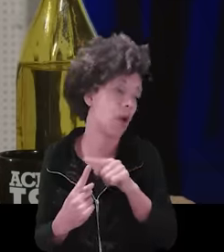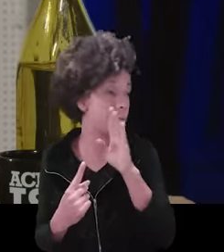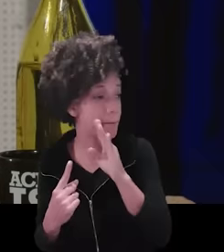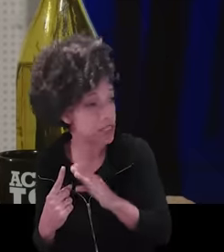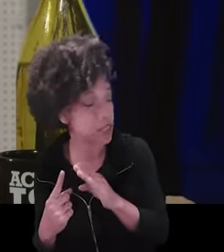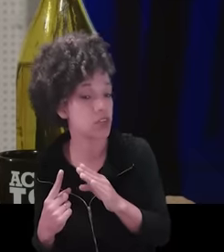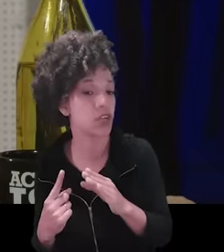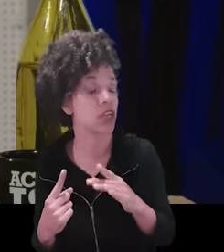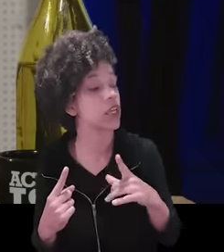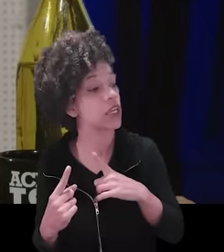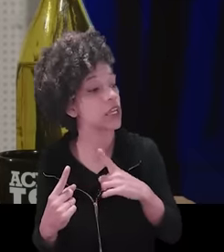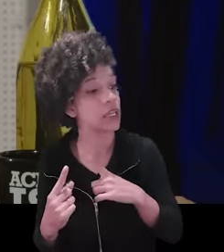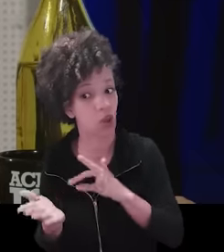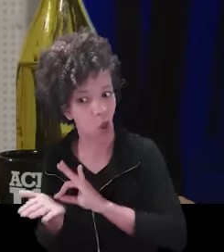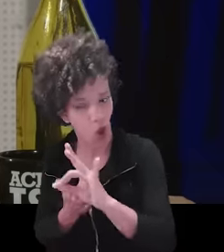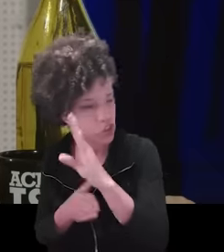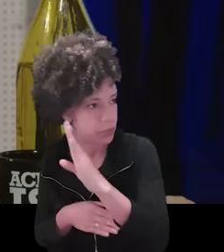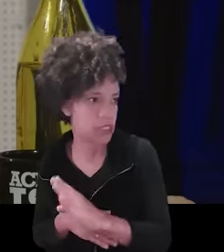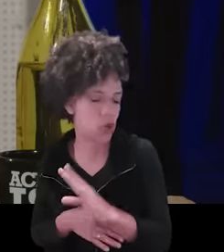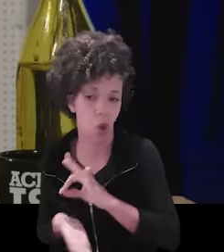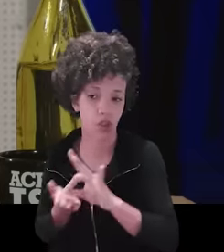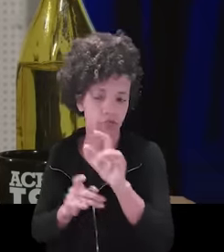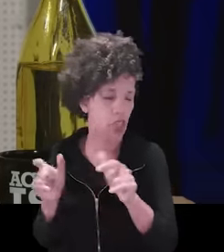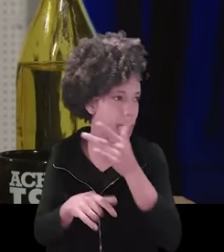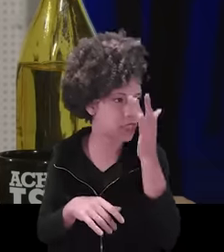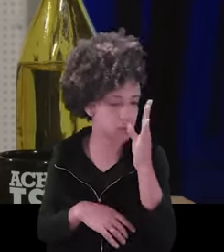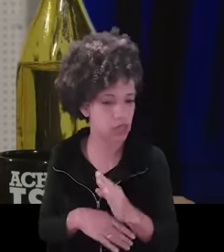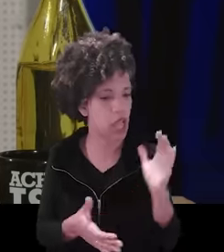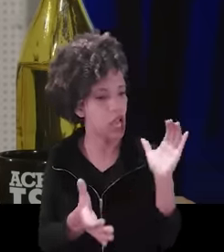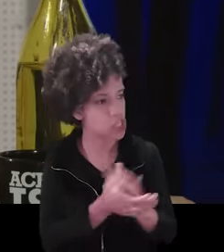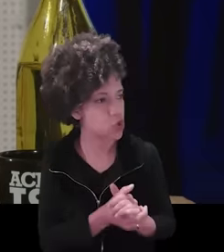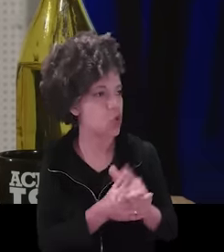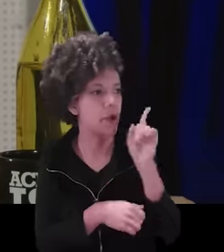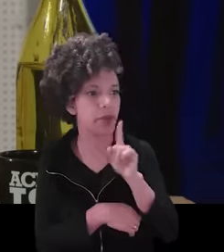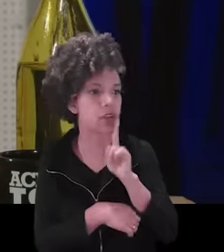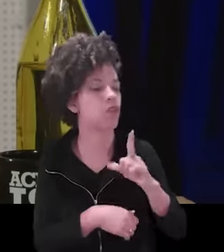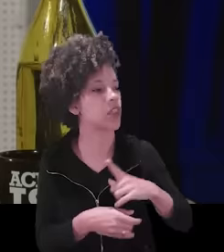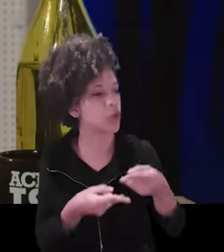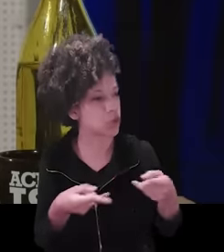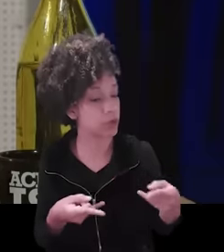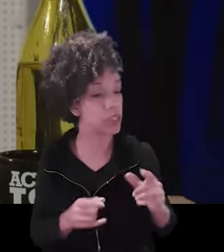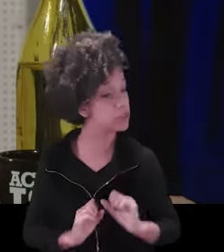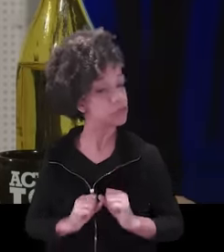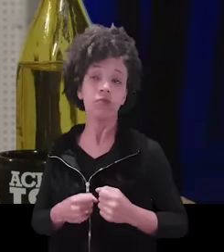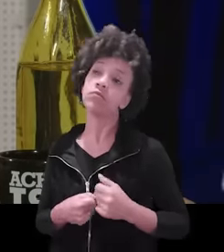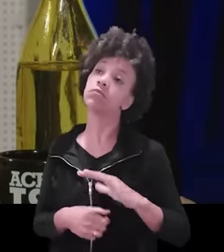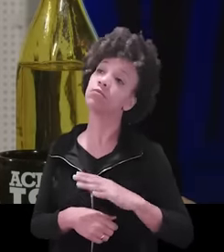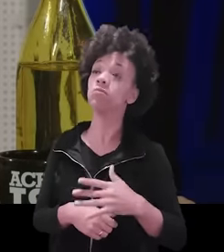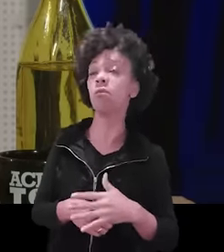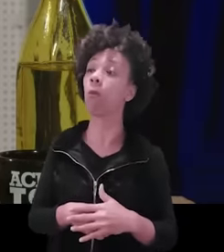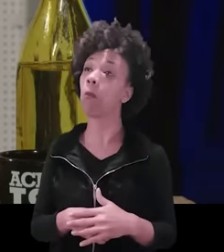tem aquele brasileiro que tem óleo do Brasil odeia brasileiro foi lá casou com americano tem documento e ele se